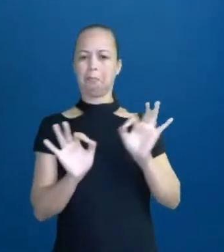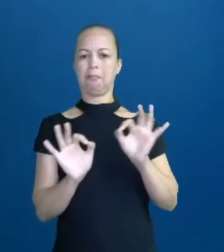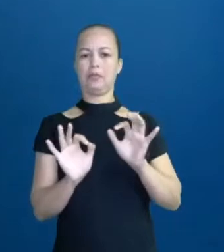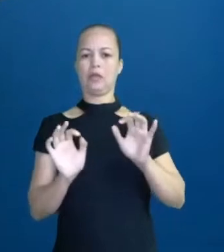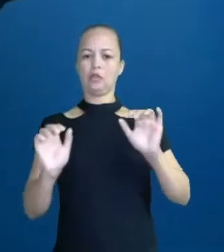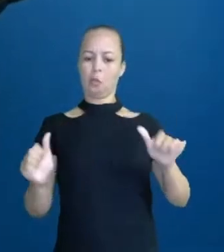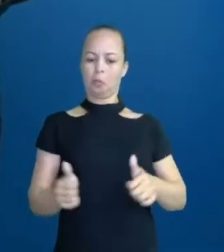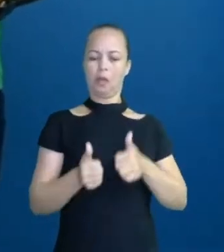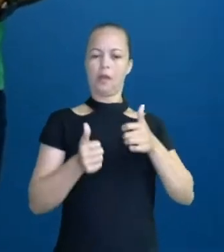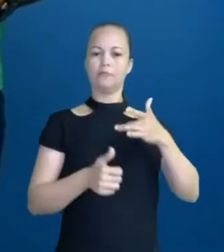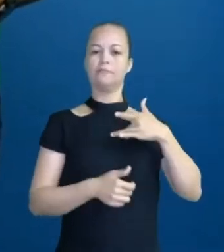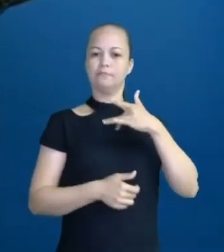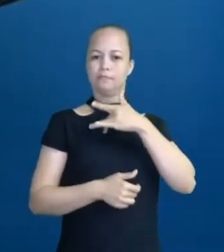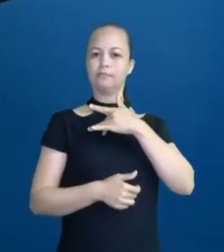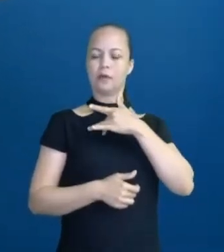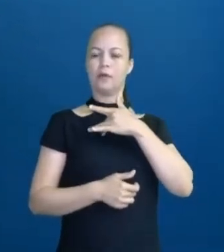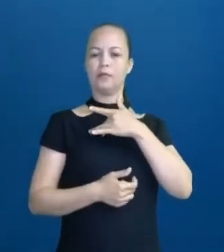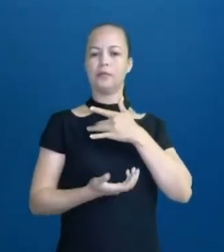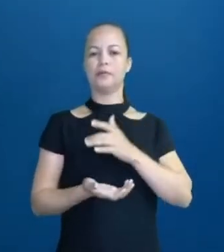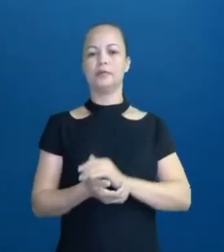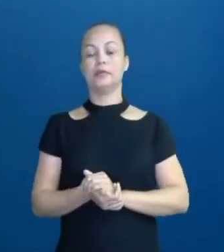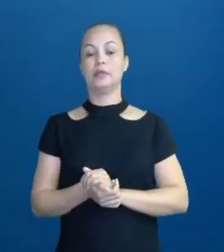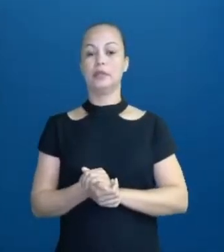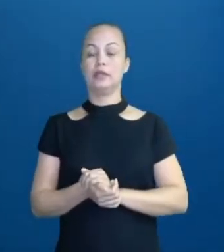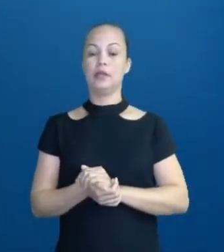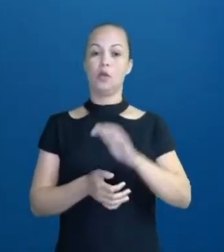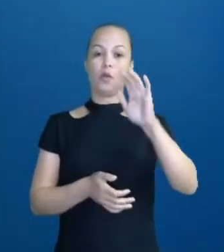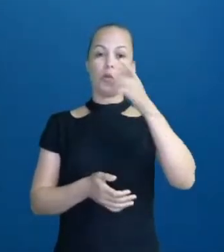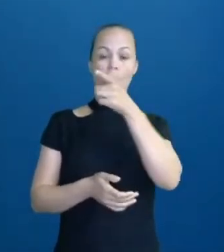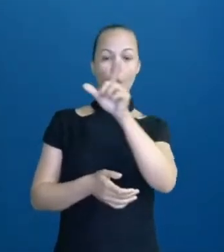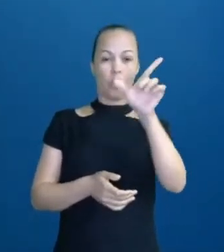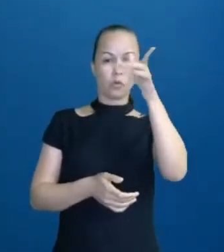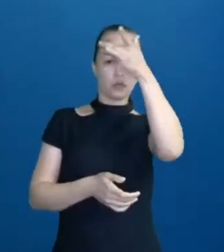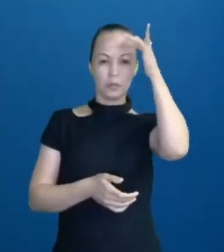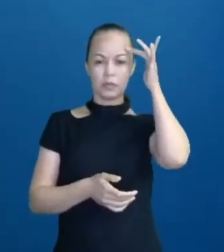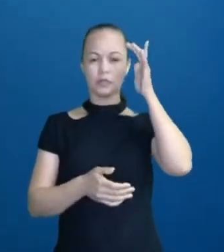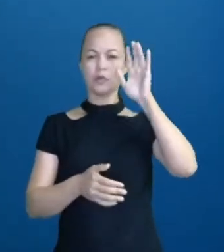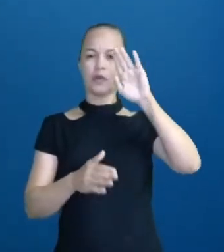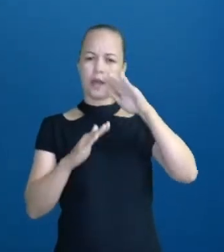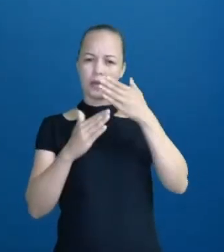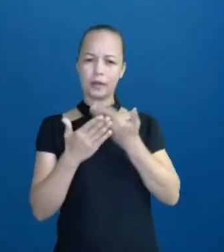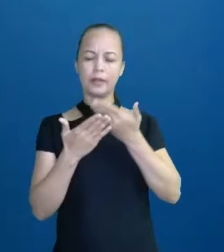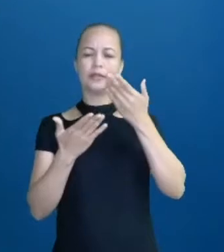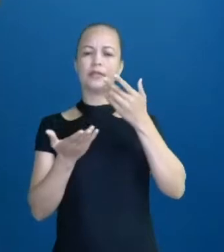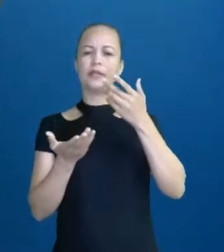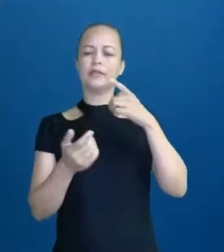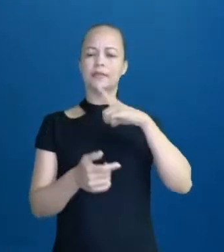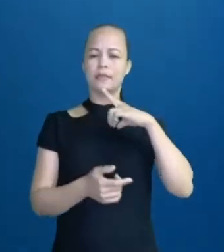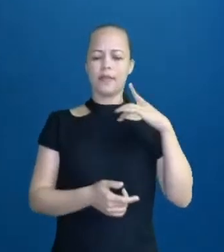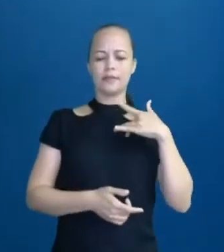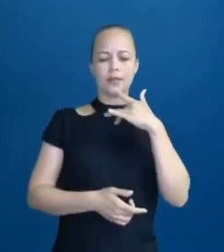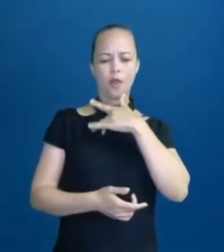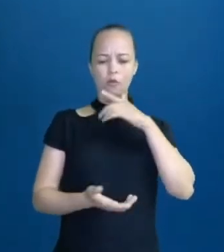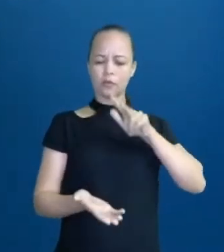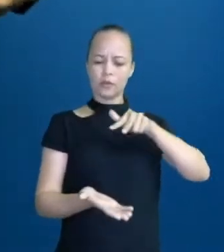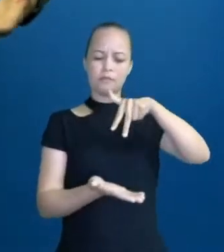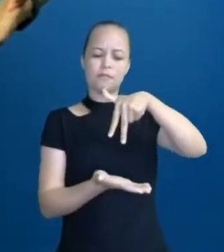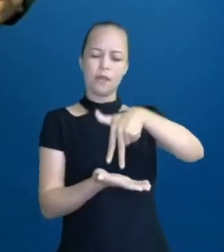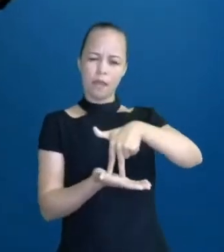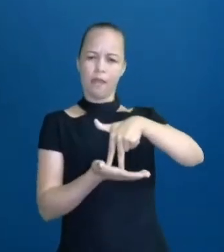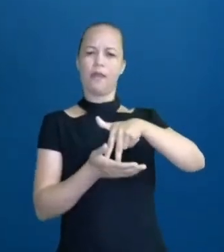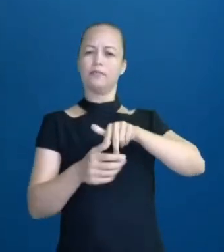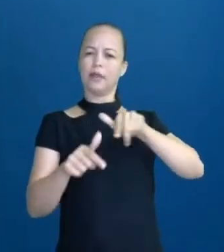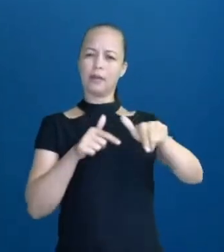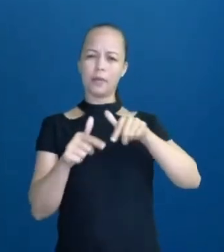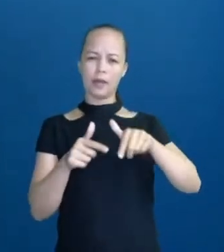saúde. Outras pessoas acreditam também que ter saúde é poder estar de pé, trabalhando, levando a vida